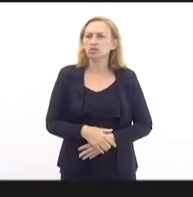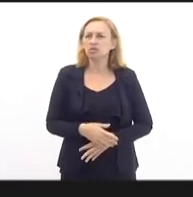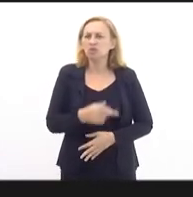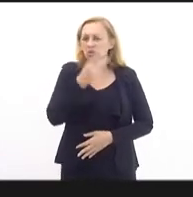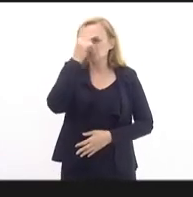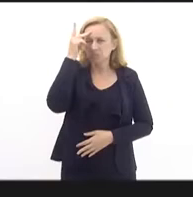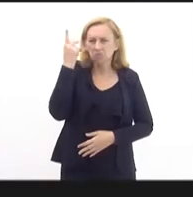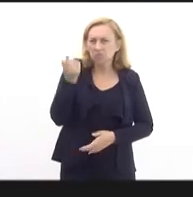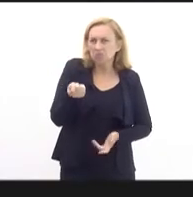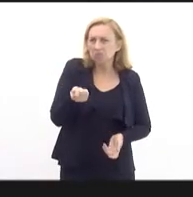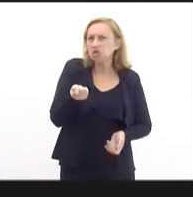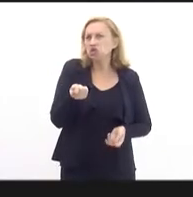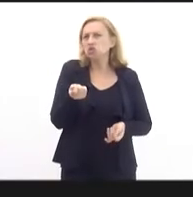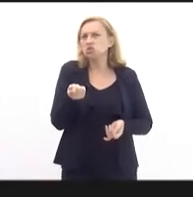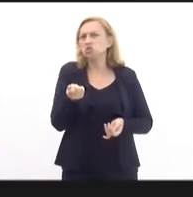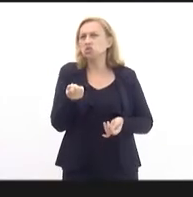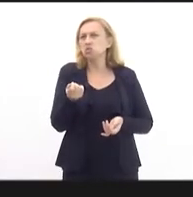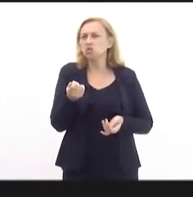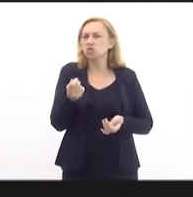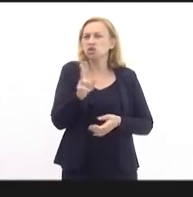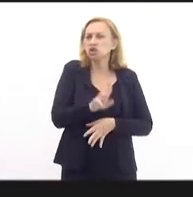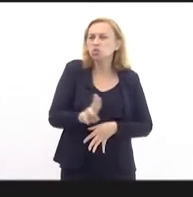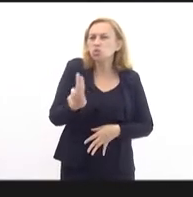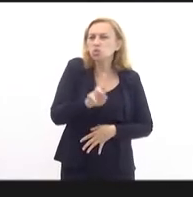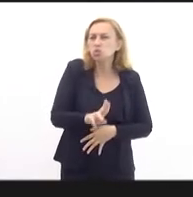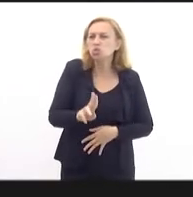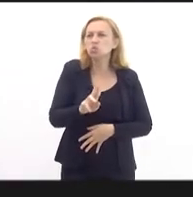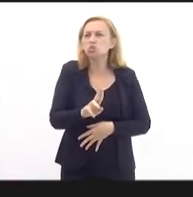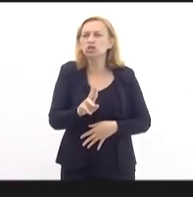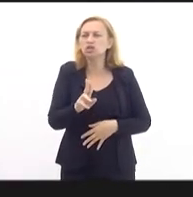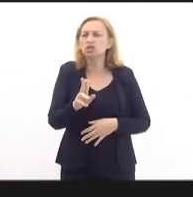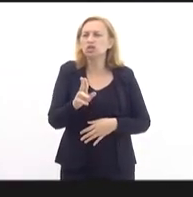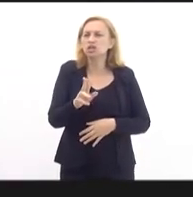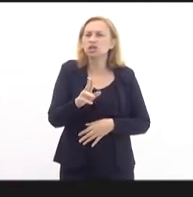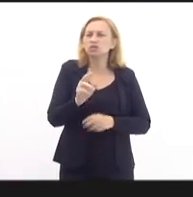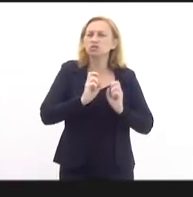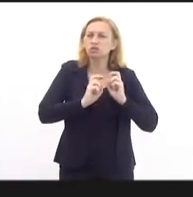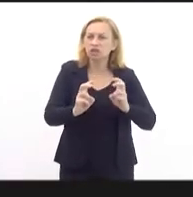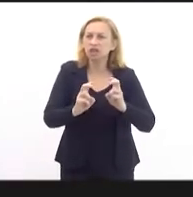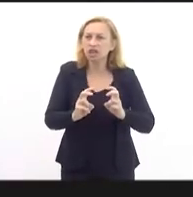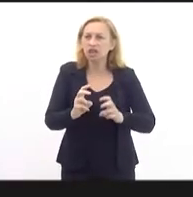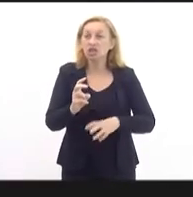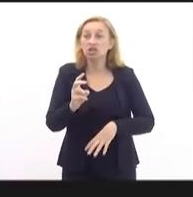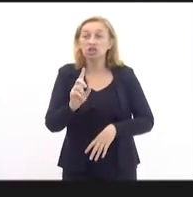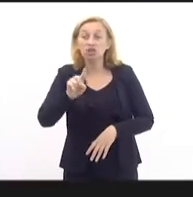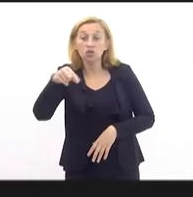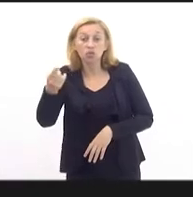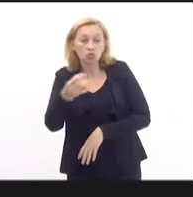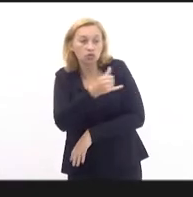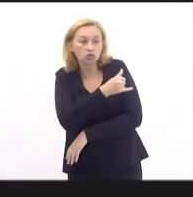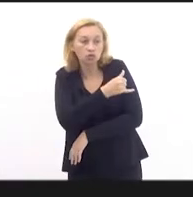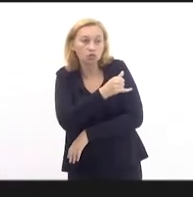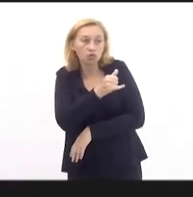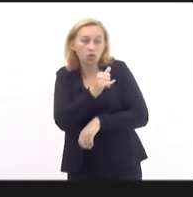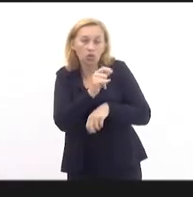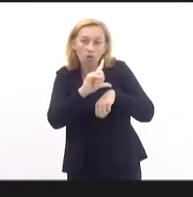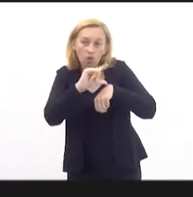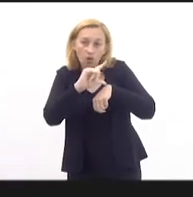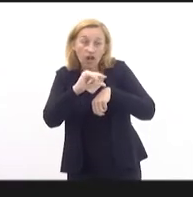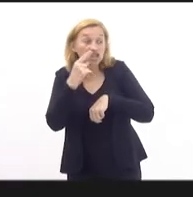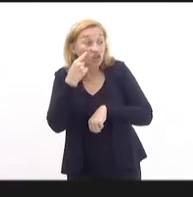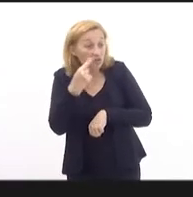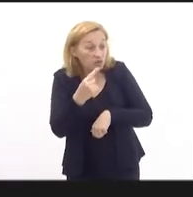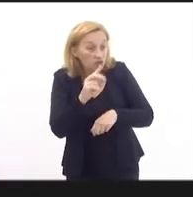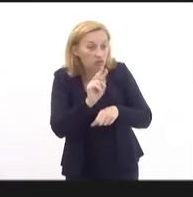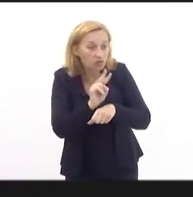conhecido que também anda em trem em outro horário, já viu alguma fiscalização da